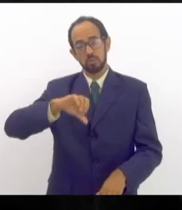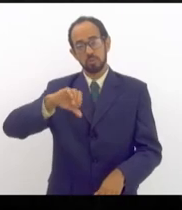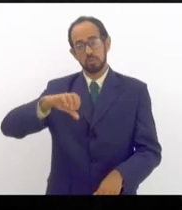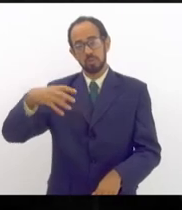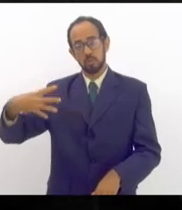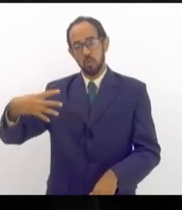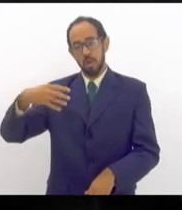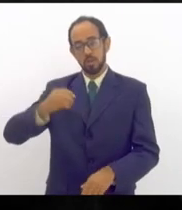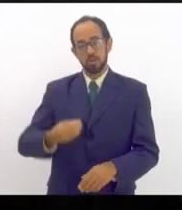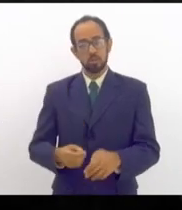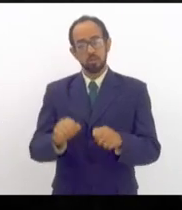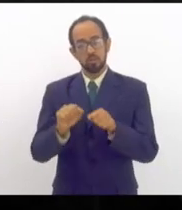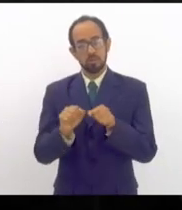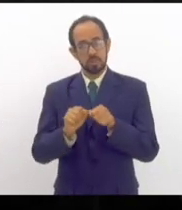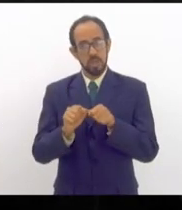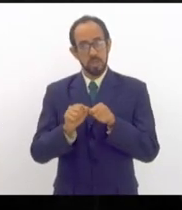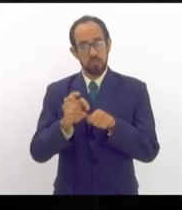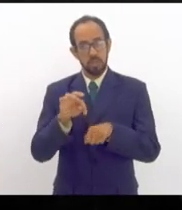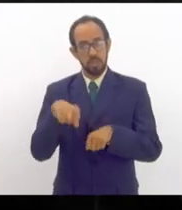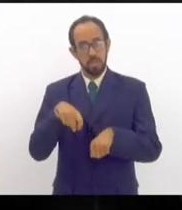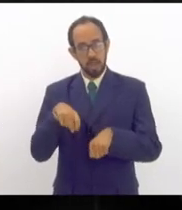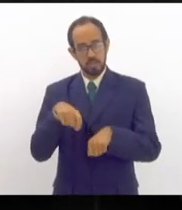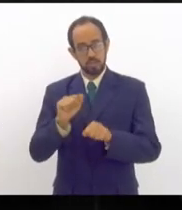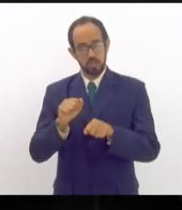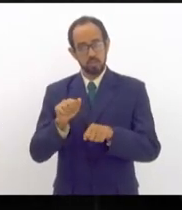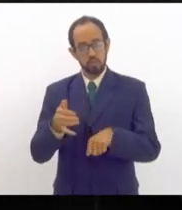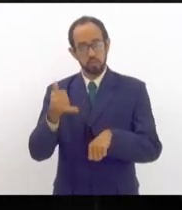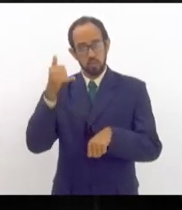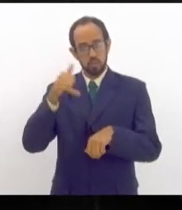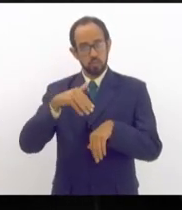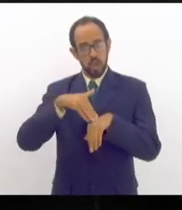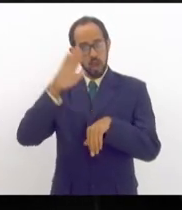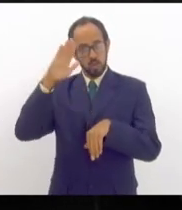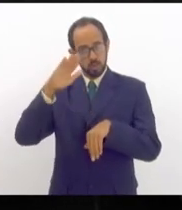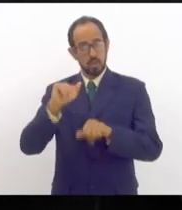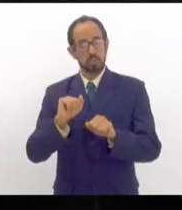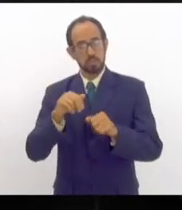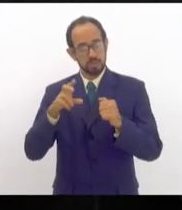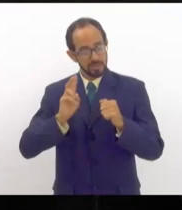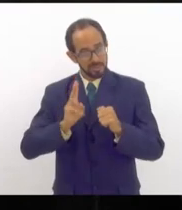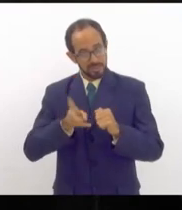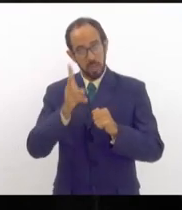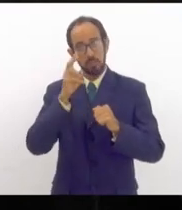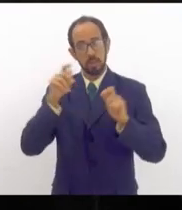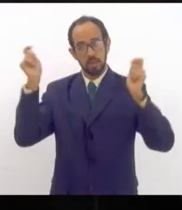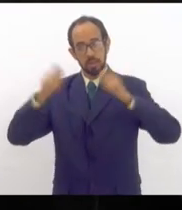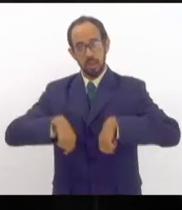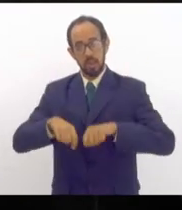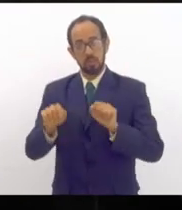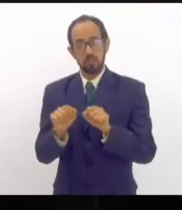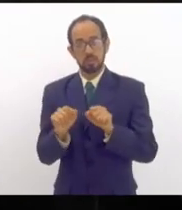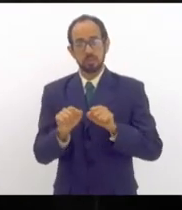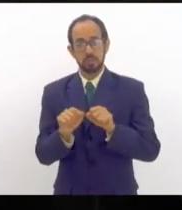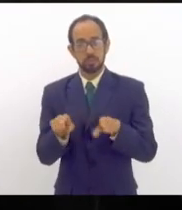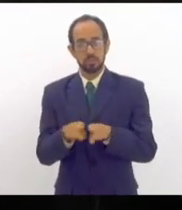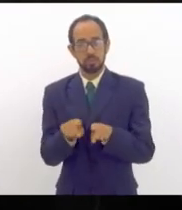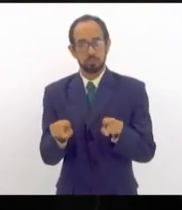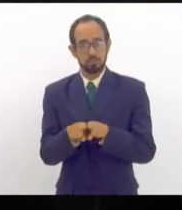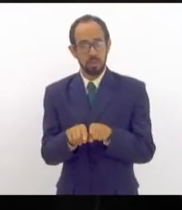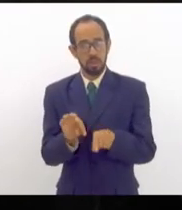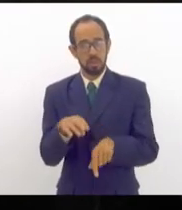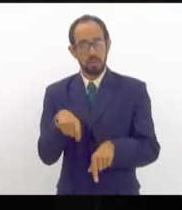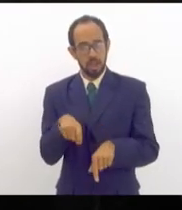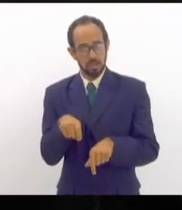taxas de juros muitas vezes altas e sempre que pode puderam taxas de juros mas